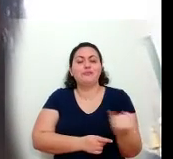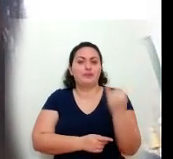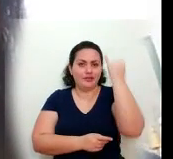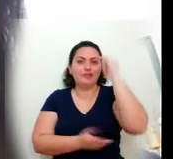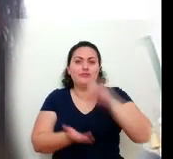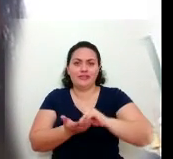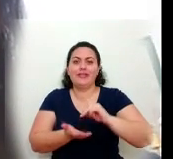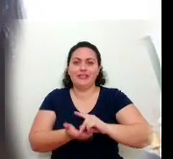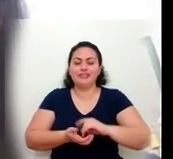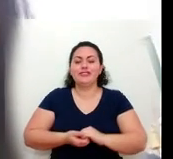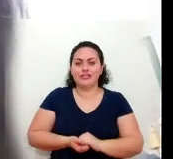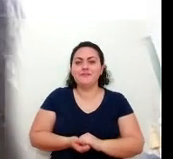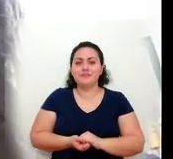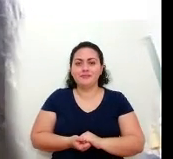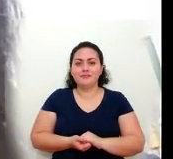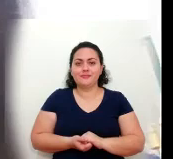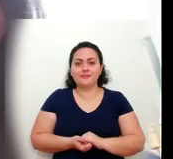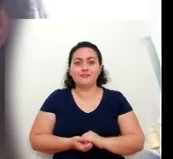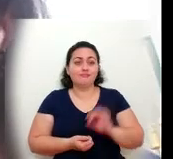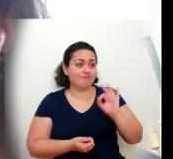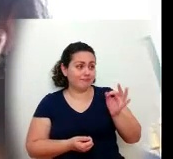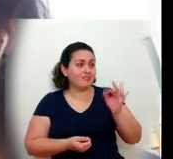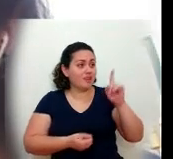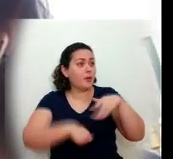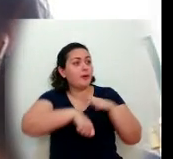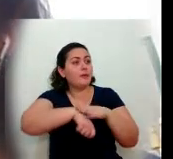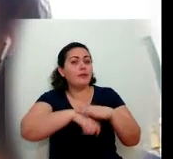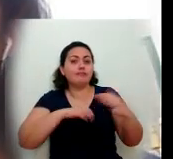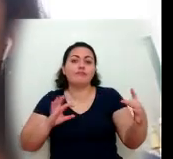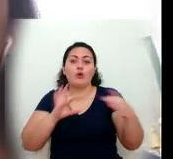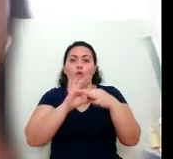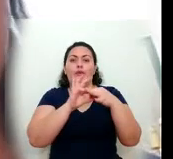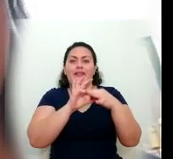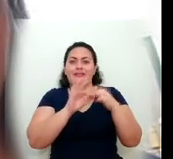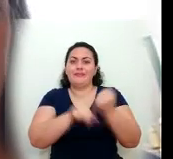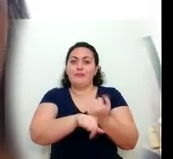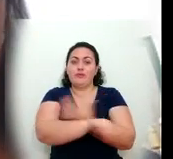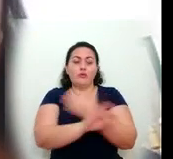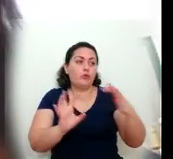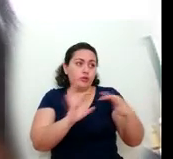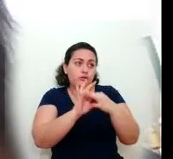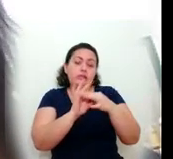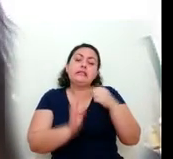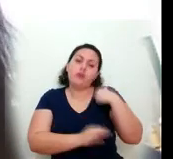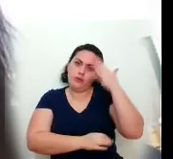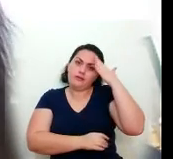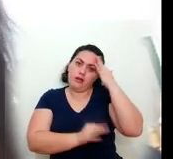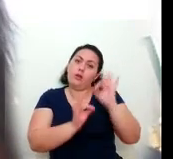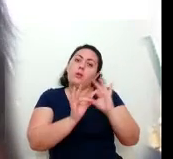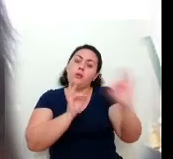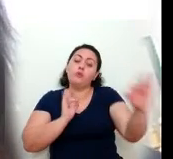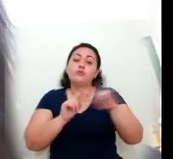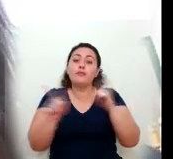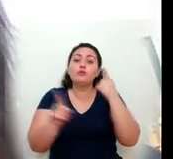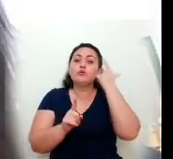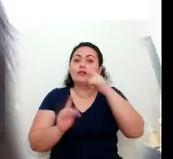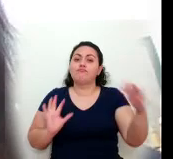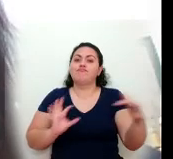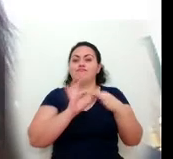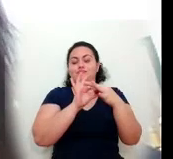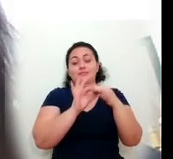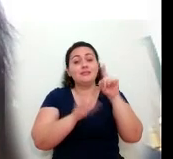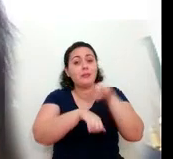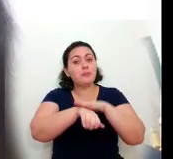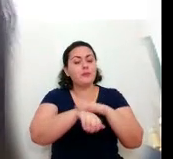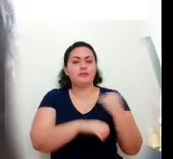importante, né? Esse momento conectou vocês emocionalmente, apesar de longe. O Exatamente. quanto, e eu acho que esses momentos